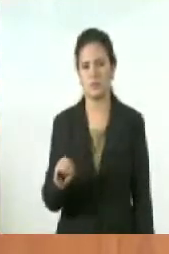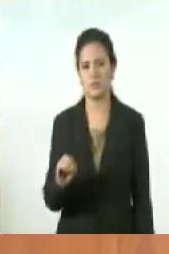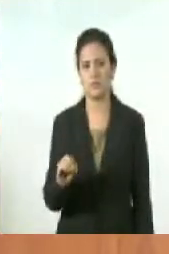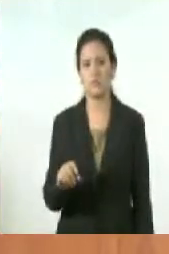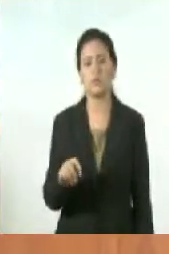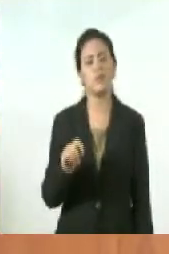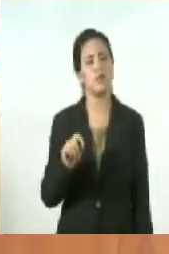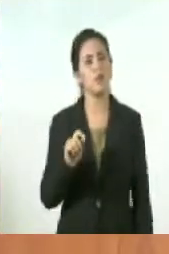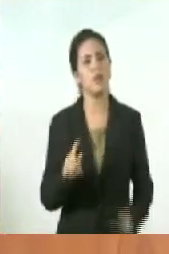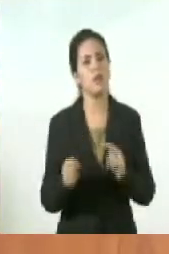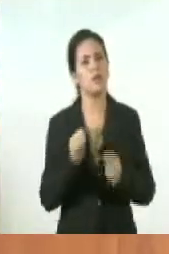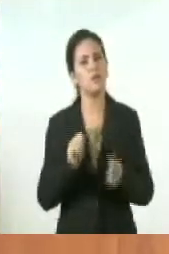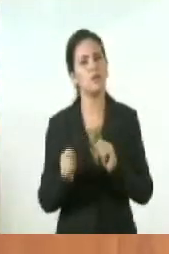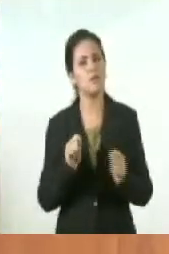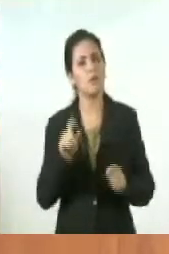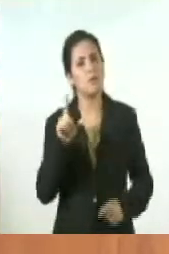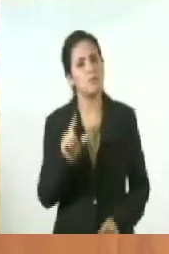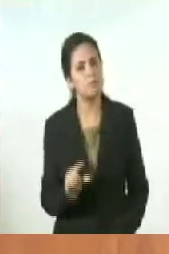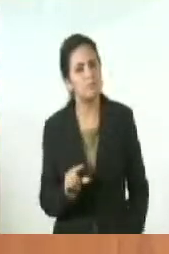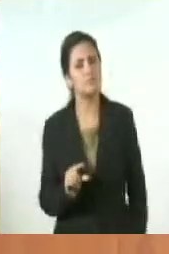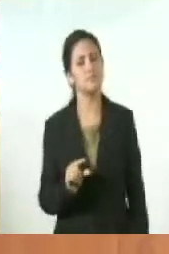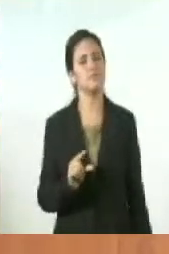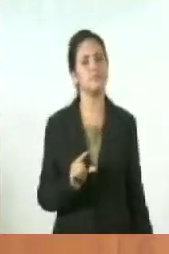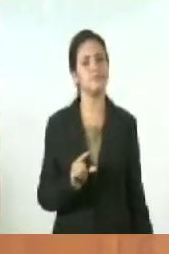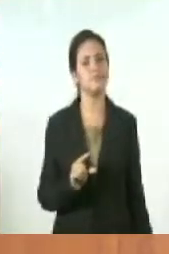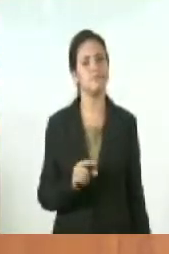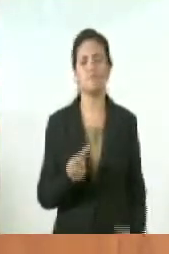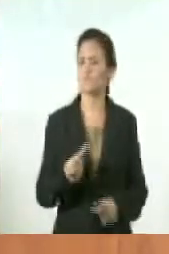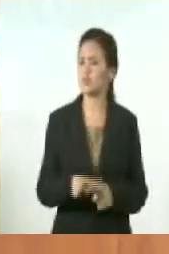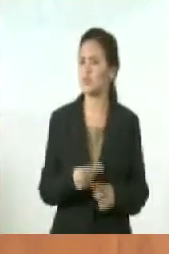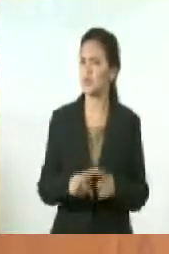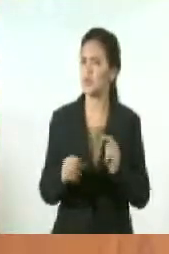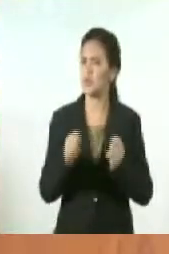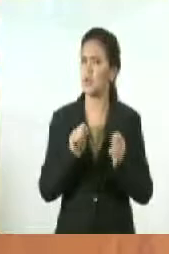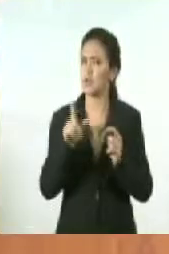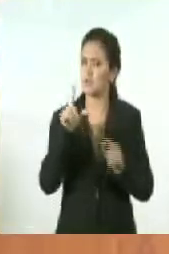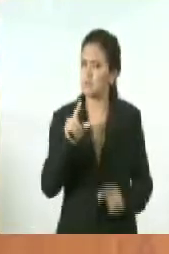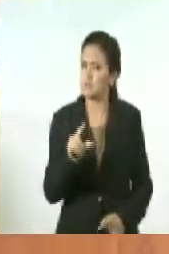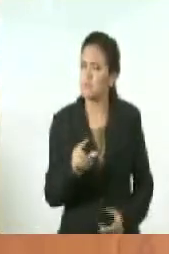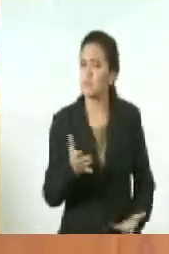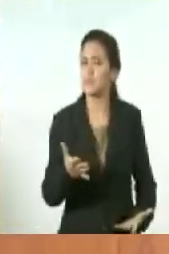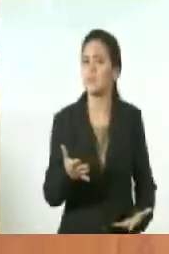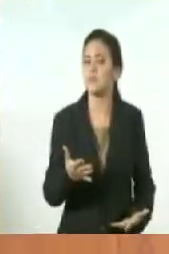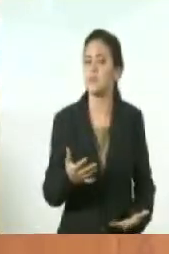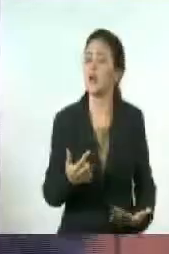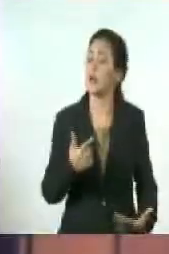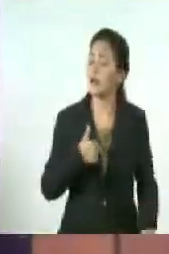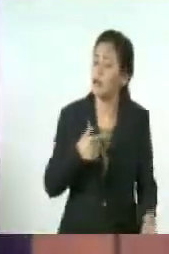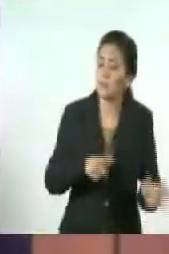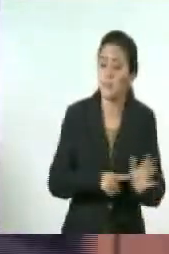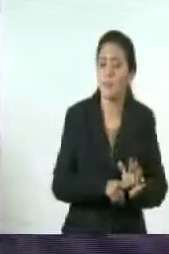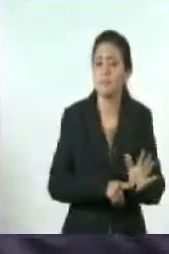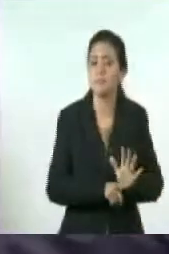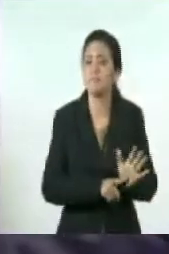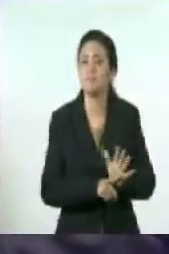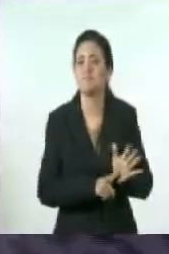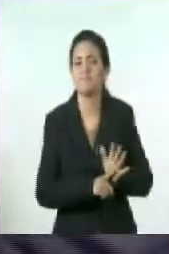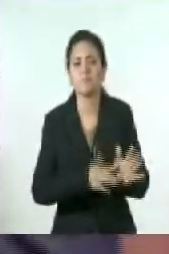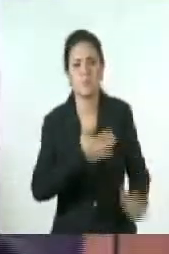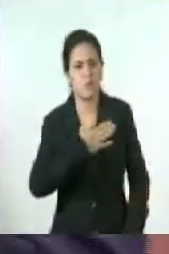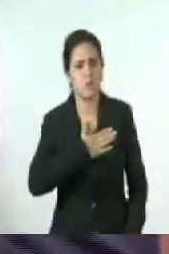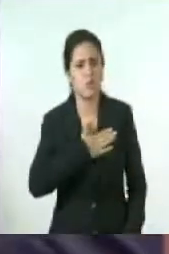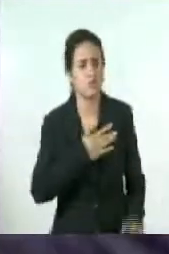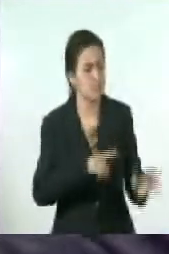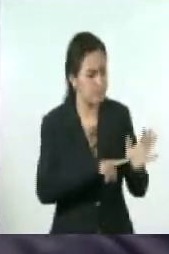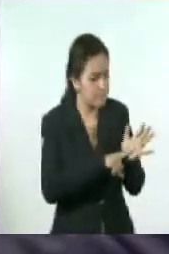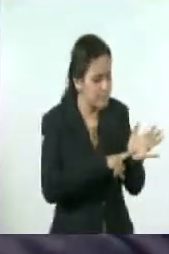no processo. Por que que vai ter economia no processo? Aí eu fui dar uma olhada, claro, como tudo que eu gosto de fazer, eu gosto de ver os detalhes das coisas. Por